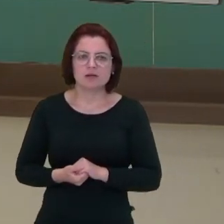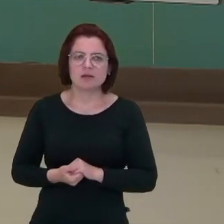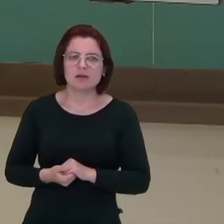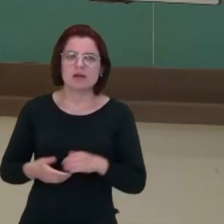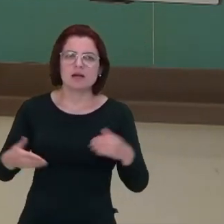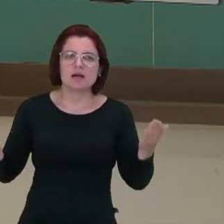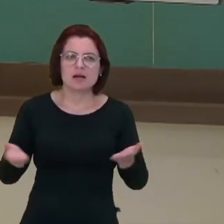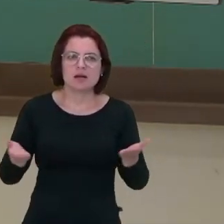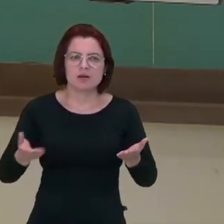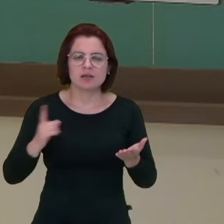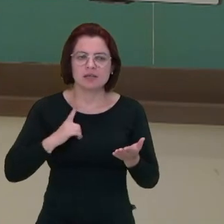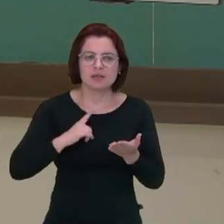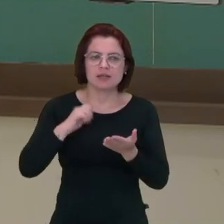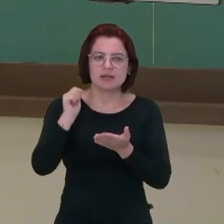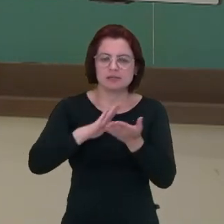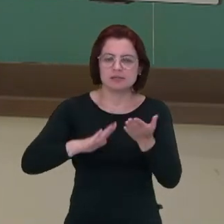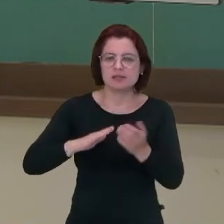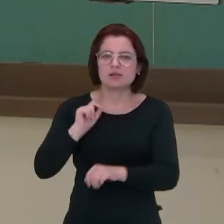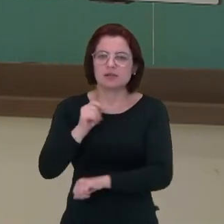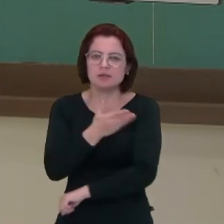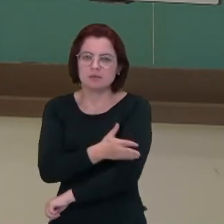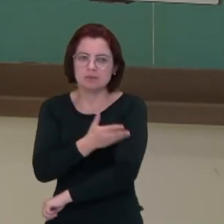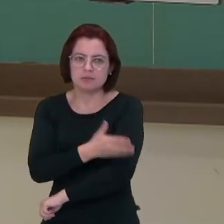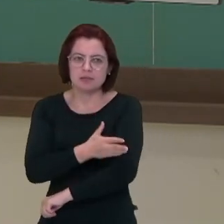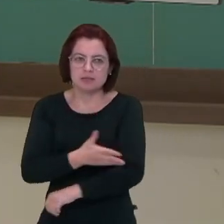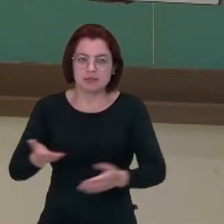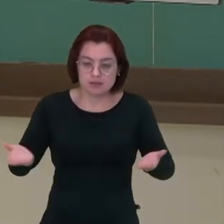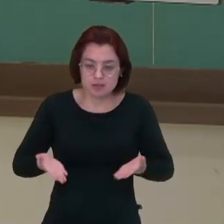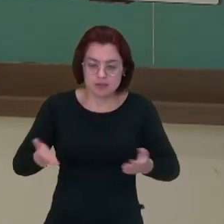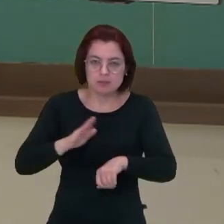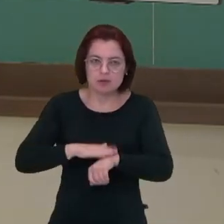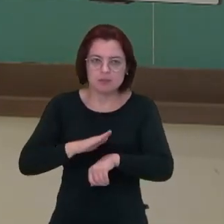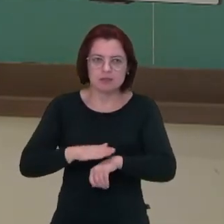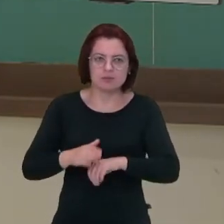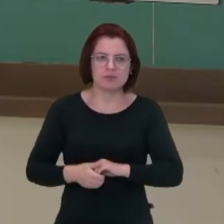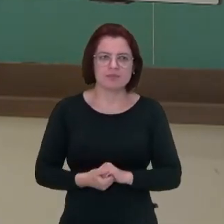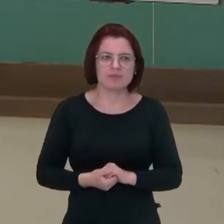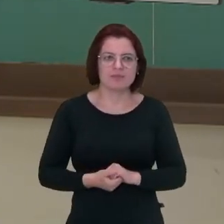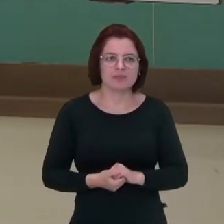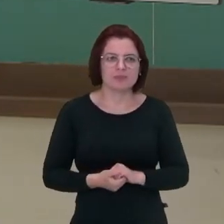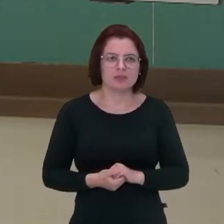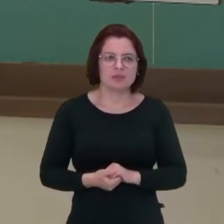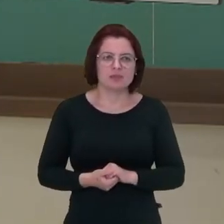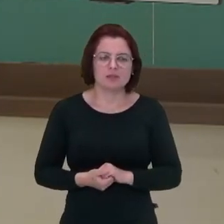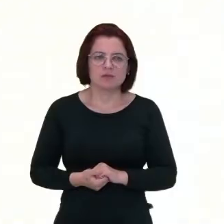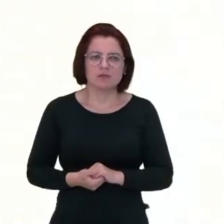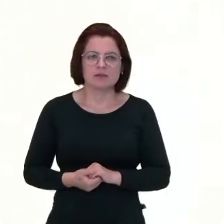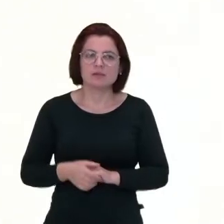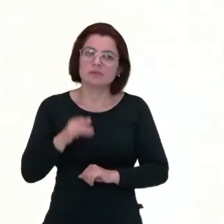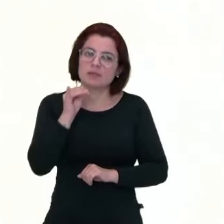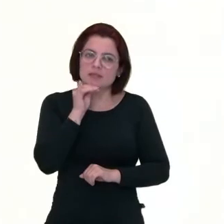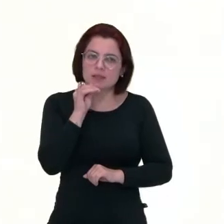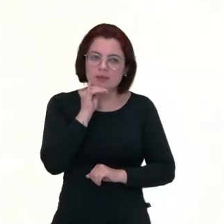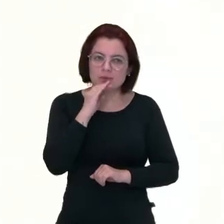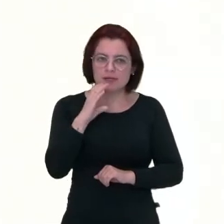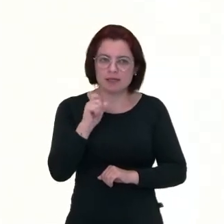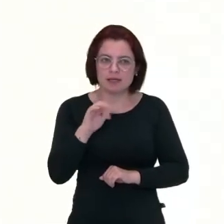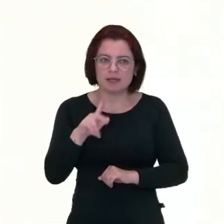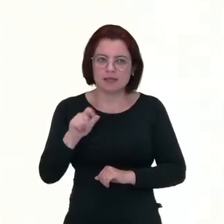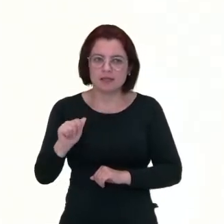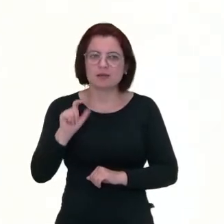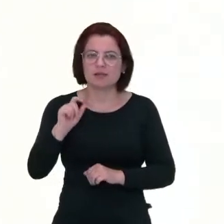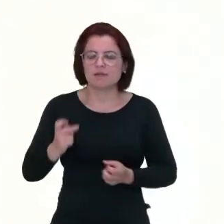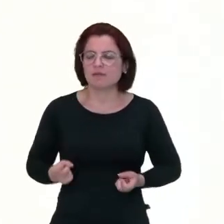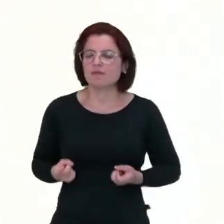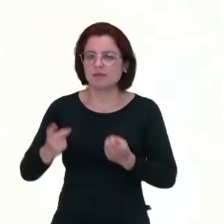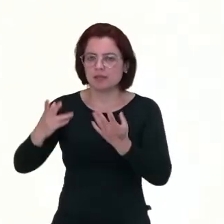uma atividade prática para a gente fazer neste momento. Então agora suponha que a Carla vendeu